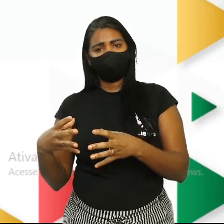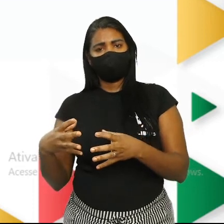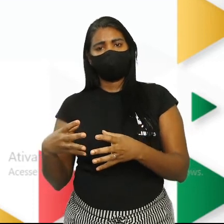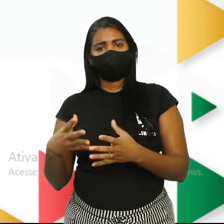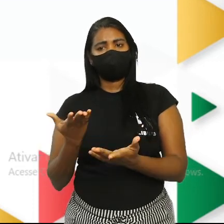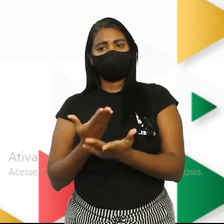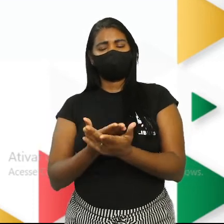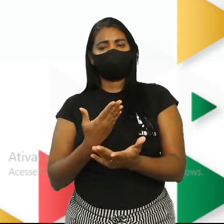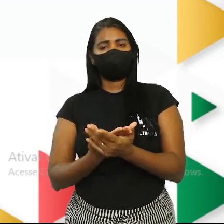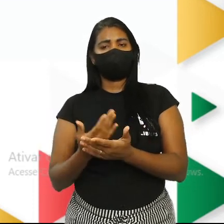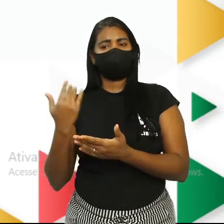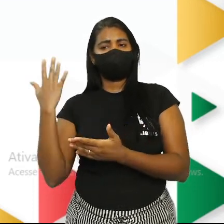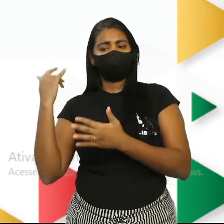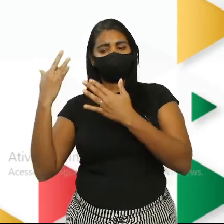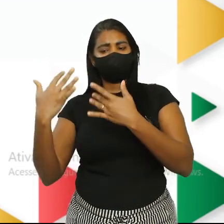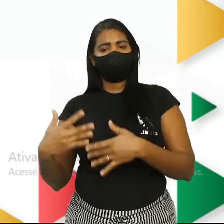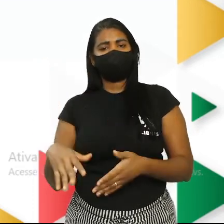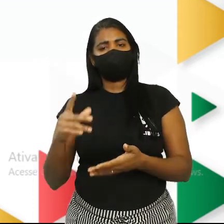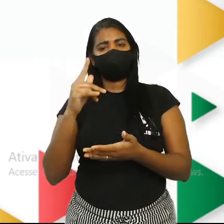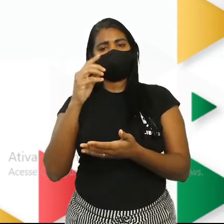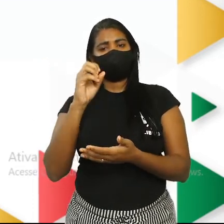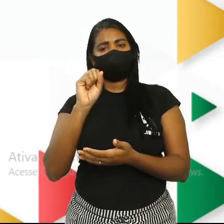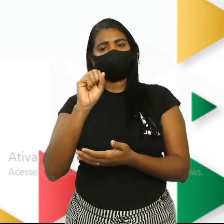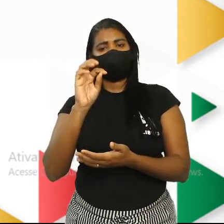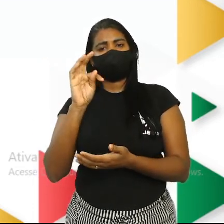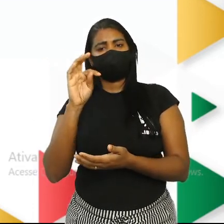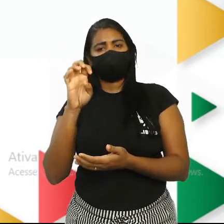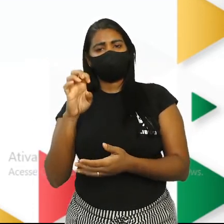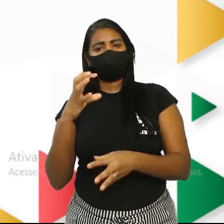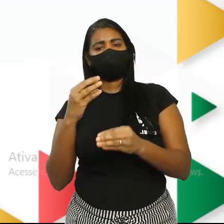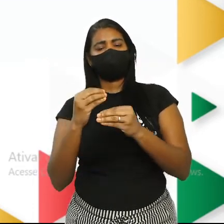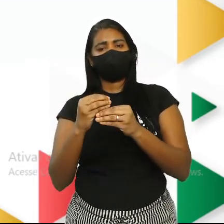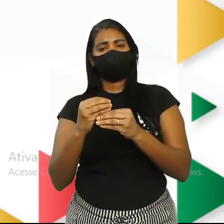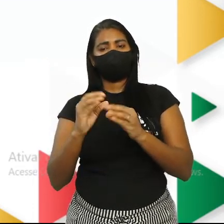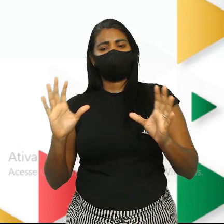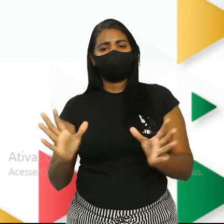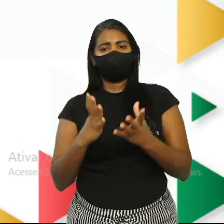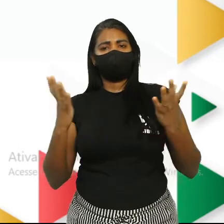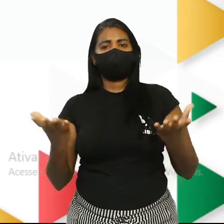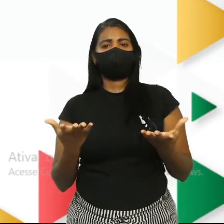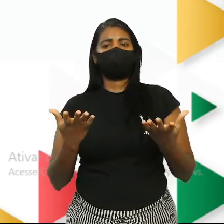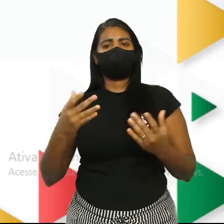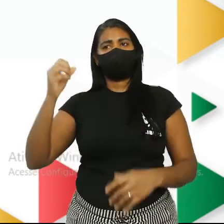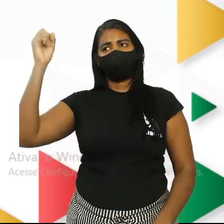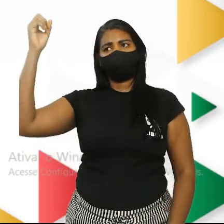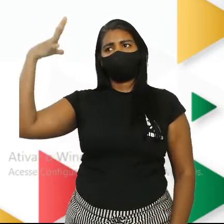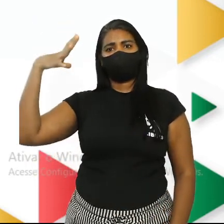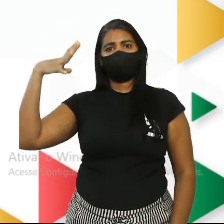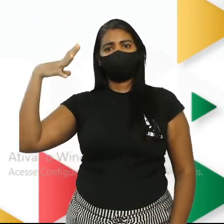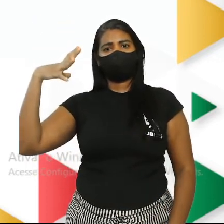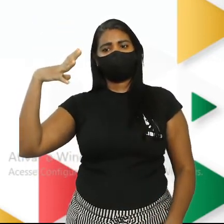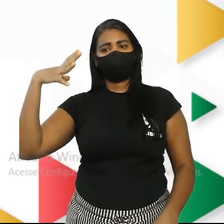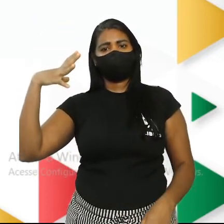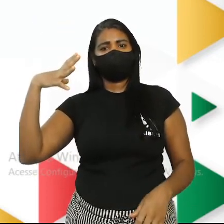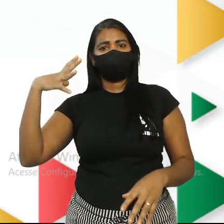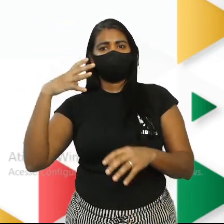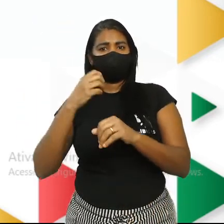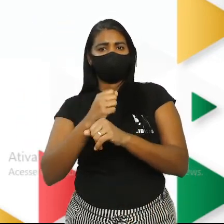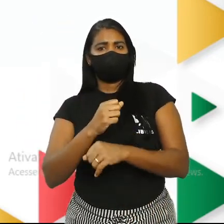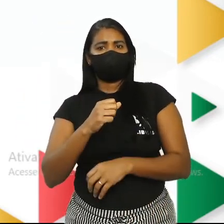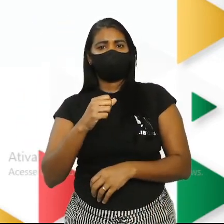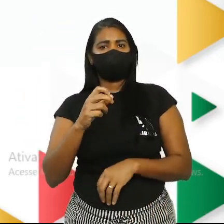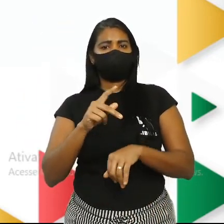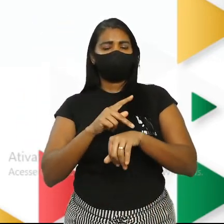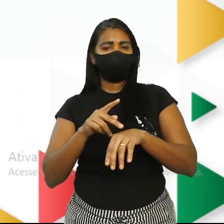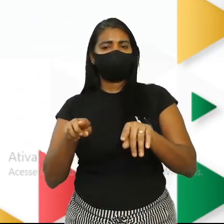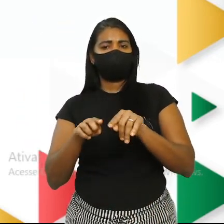aulas anteriores, que é o grupo Poste e o Festival de Luz Negra. Esse grupo Poste foi um dos expoentes